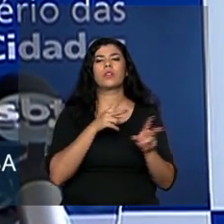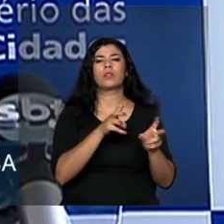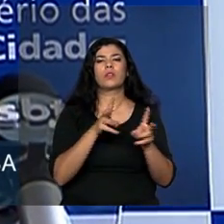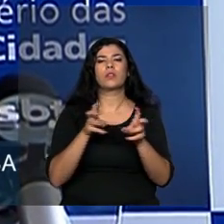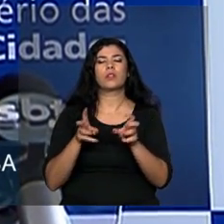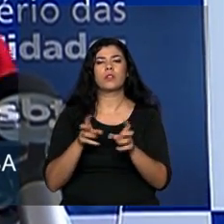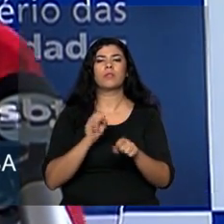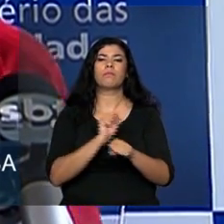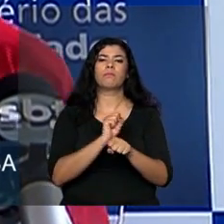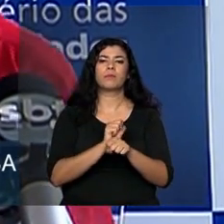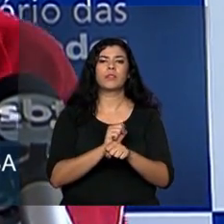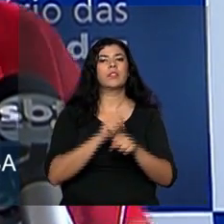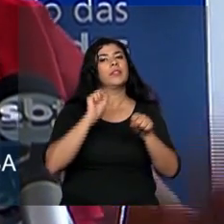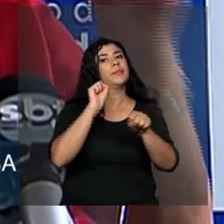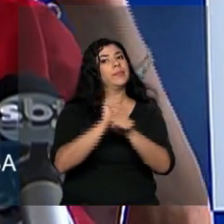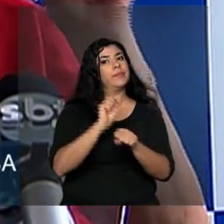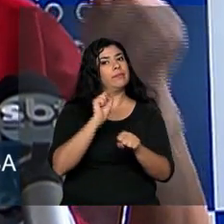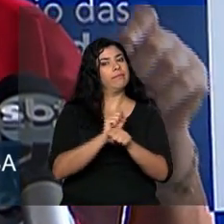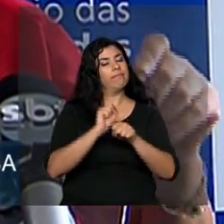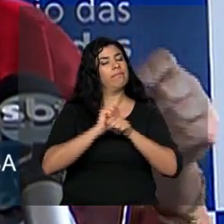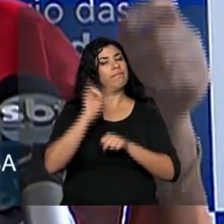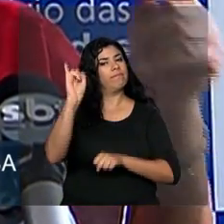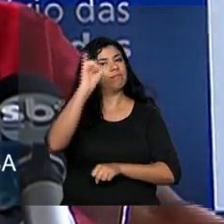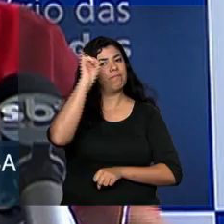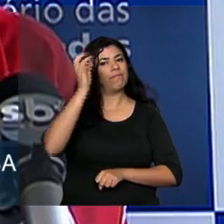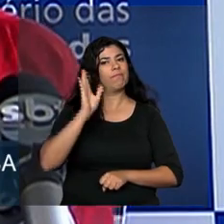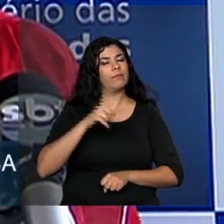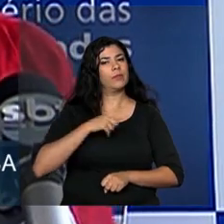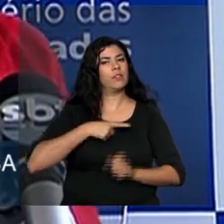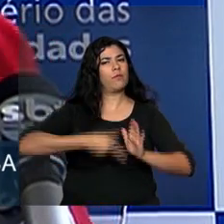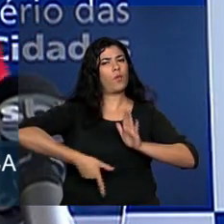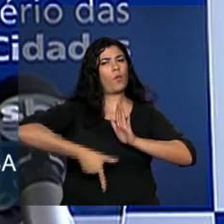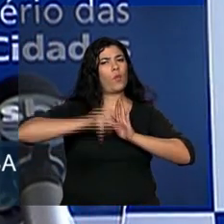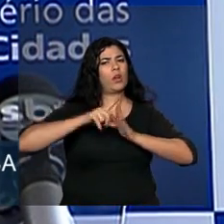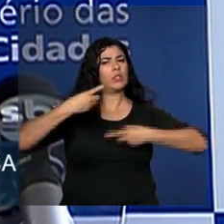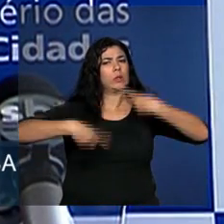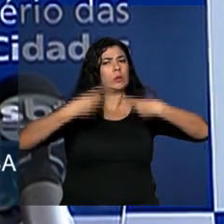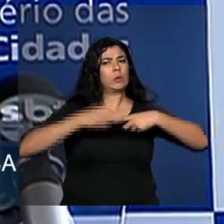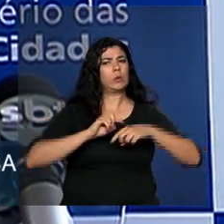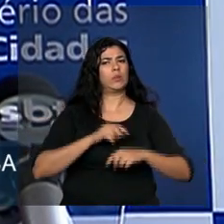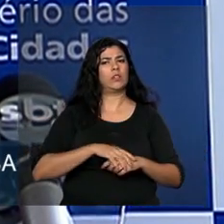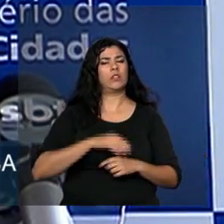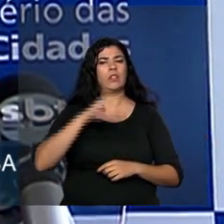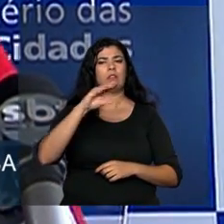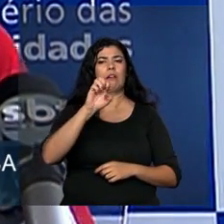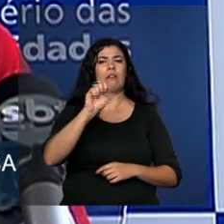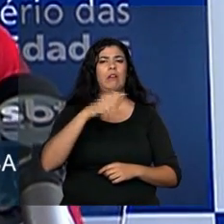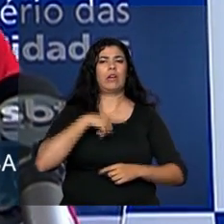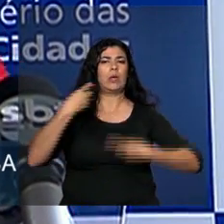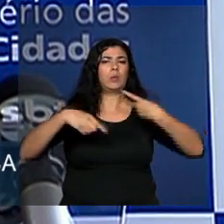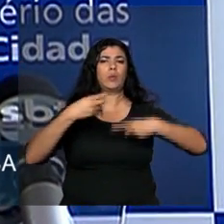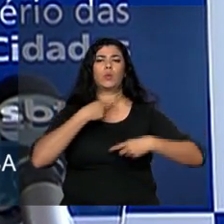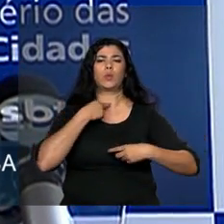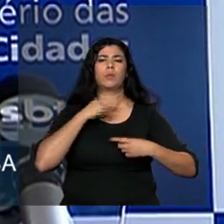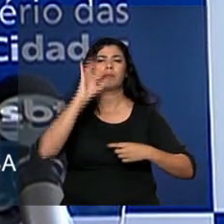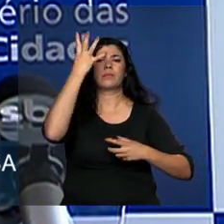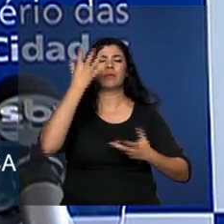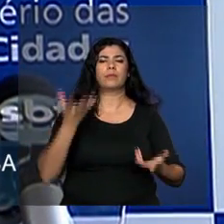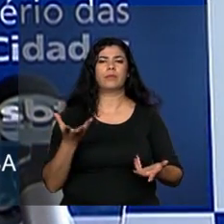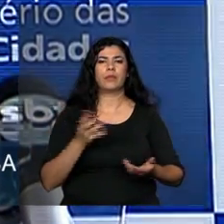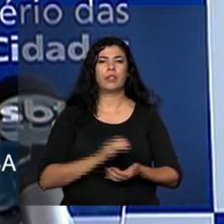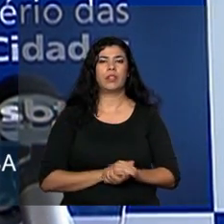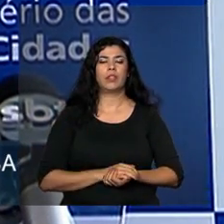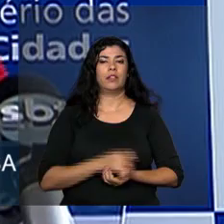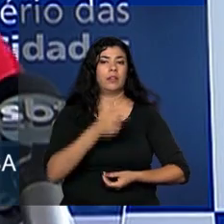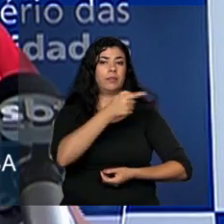Educação. Aguardemos, querida. Aguardemos. Eu não antecipo decisão da CAI. Aguardemos. Os esforços lá não deram na